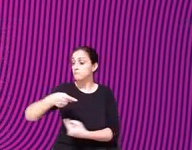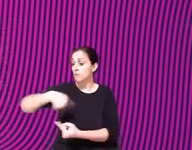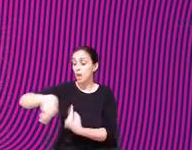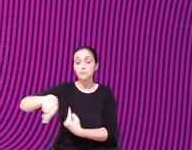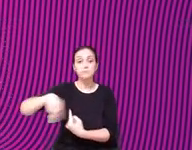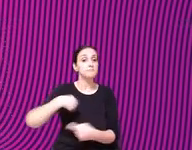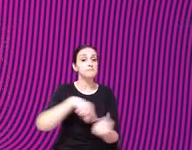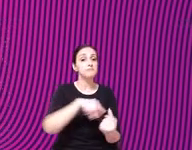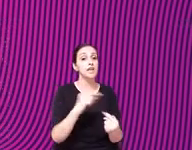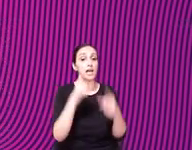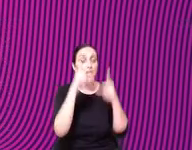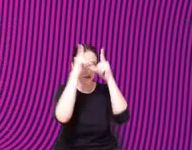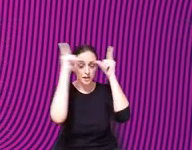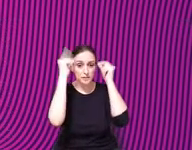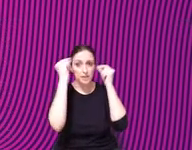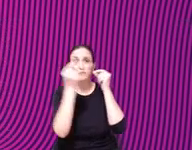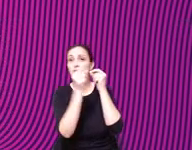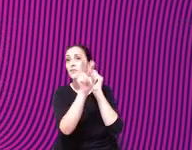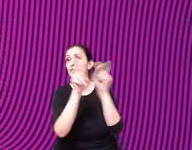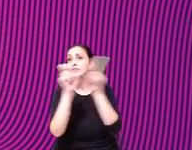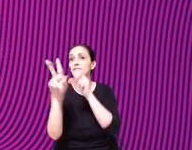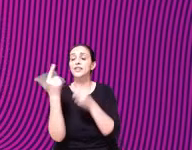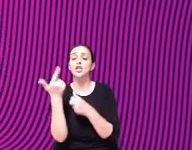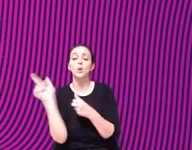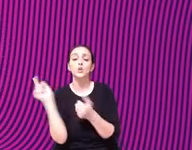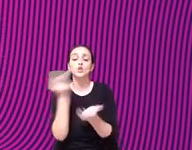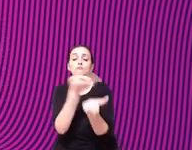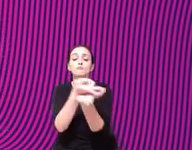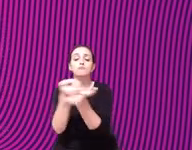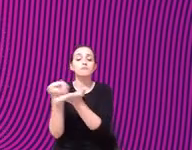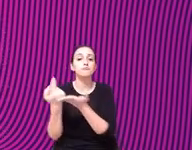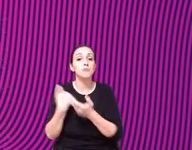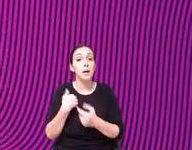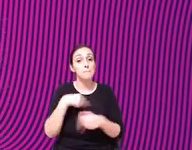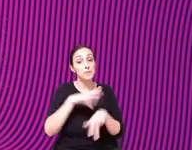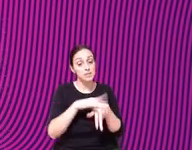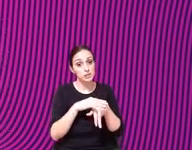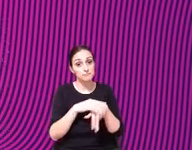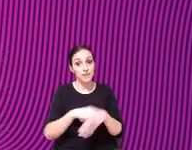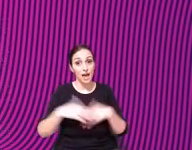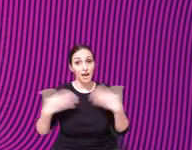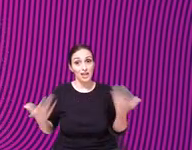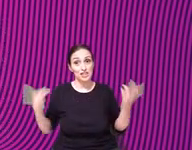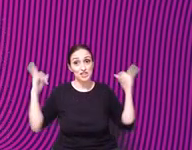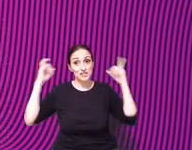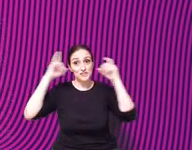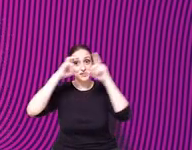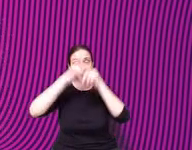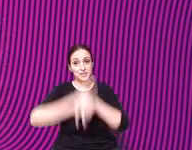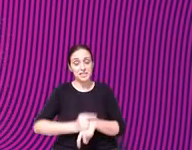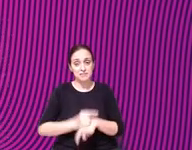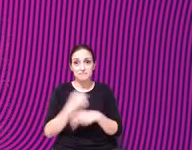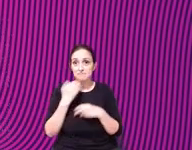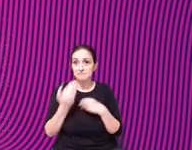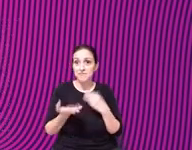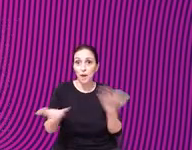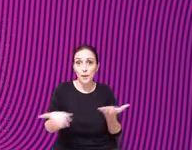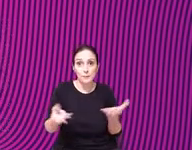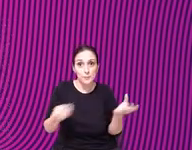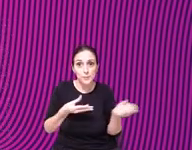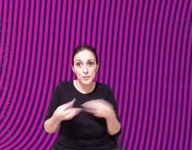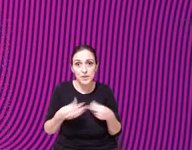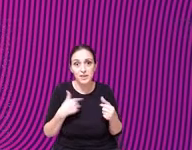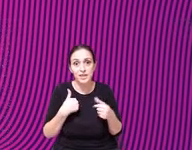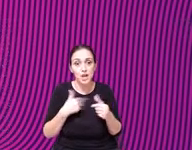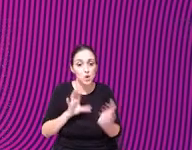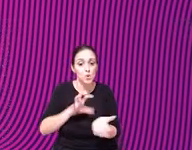ia ver os pacientes internados, fazia ambulatório e tal. Com essa dificuldade, com as imposições modernas, que tem que ter uma unidade